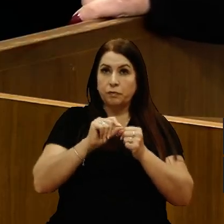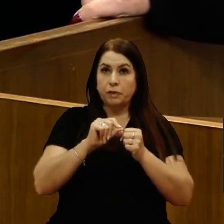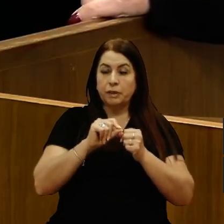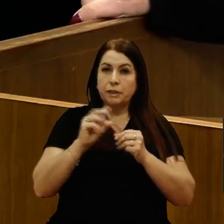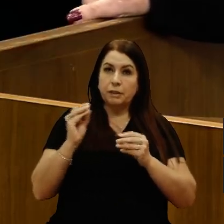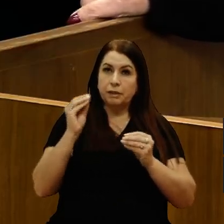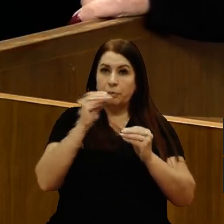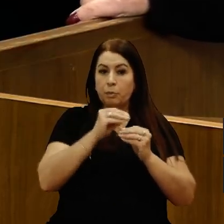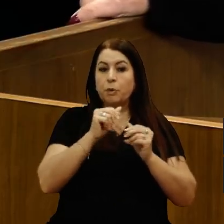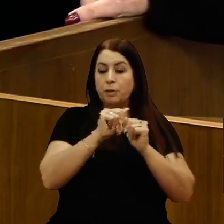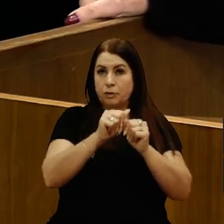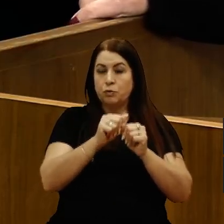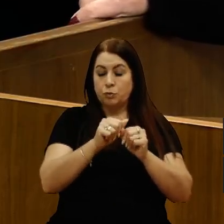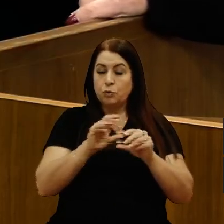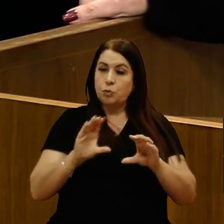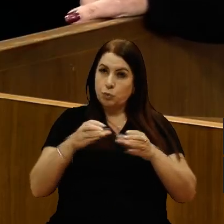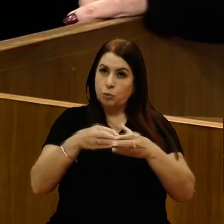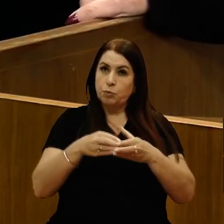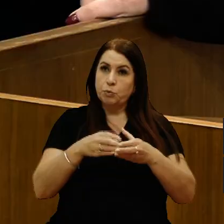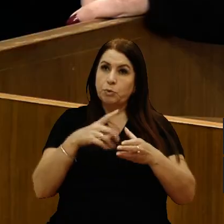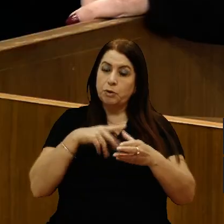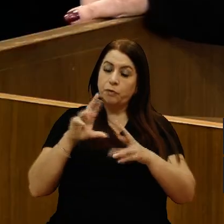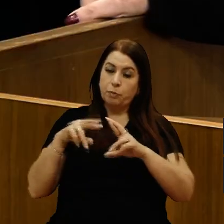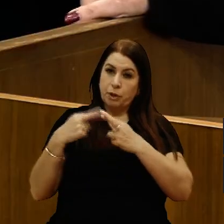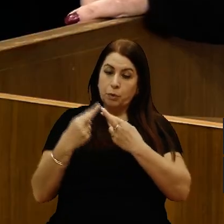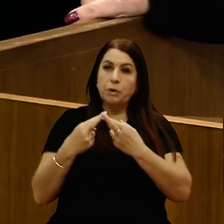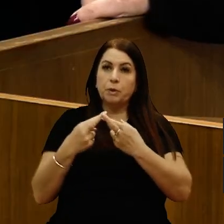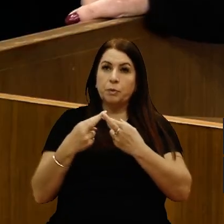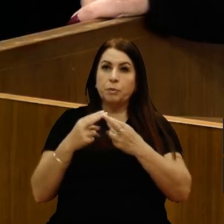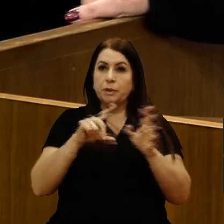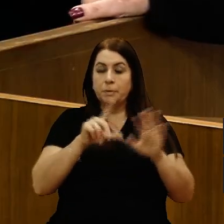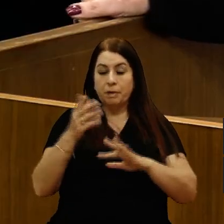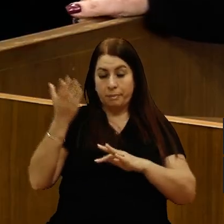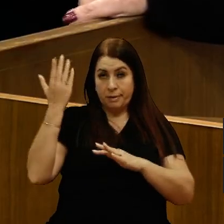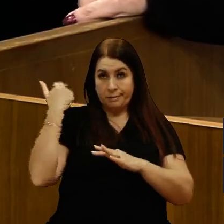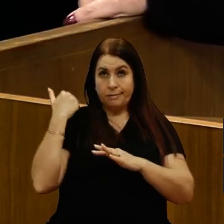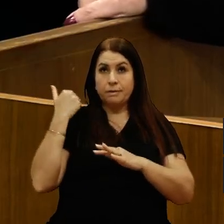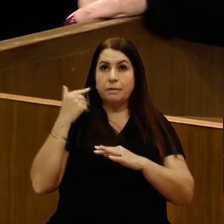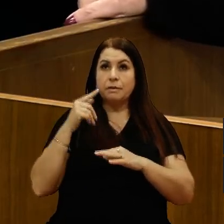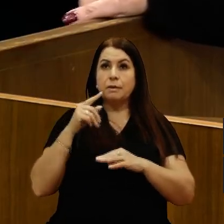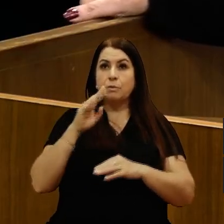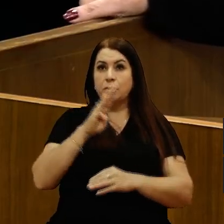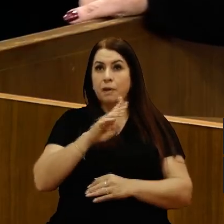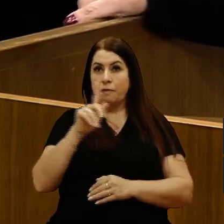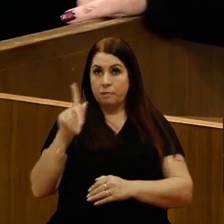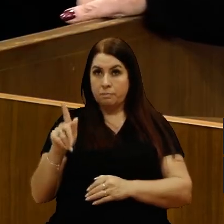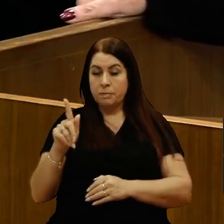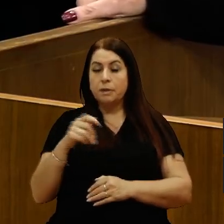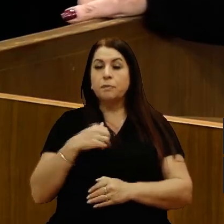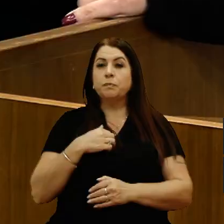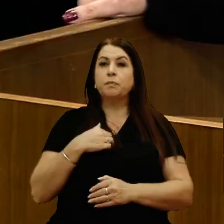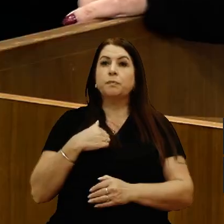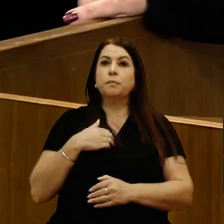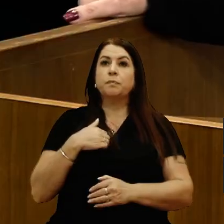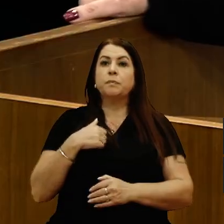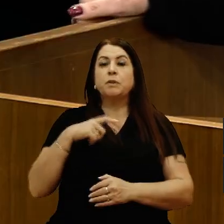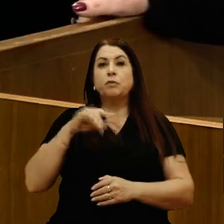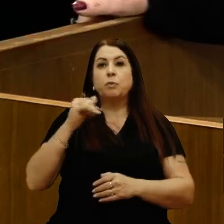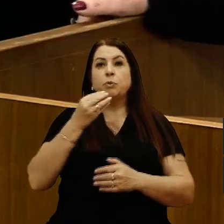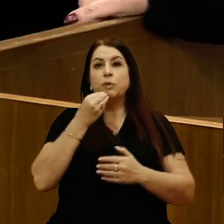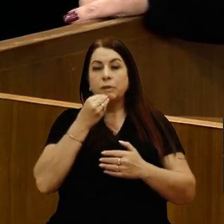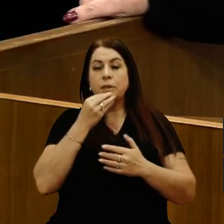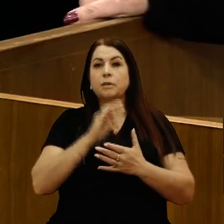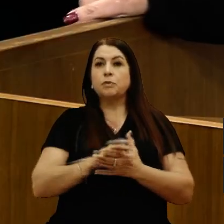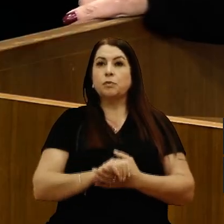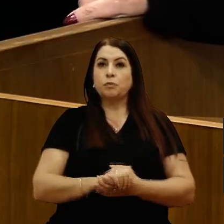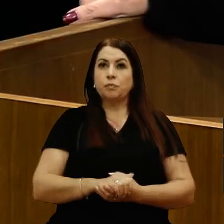compõem essa frente. Eu tive uma reunião a semana passada, estava em Bento, mas tive a oportunidade